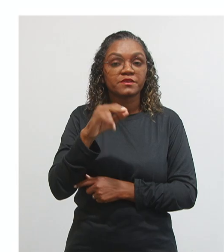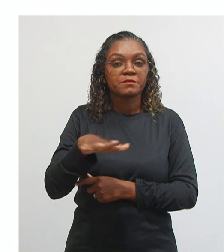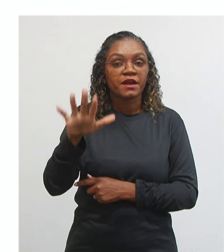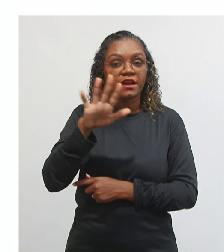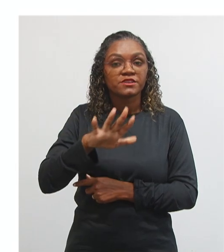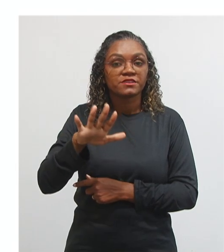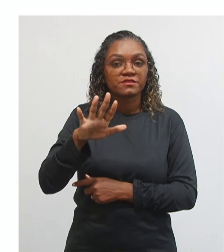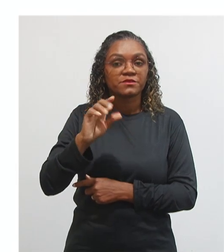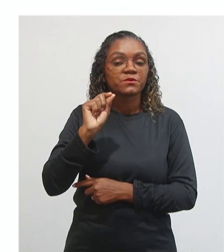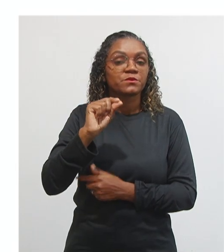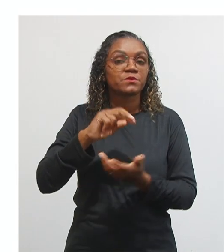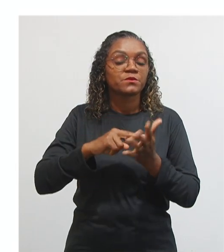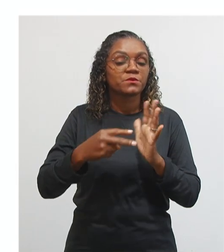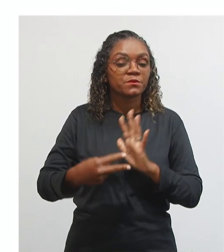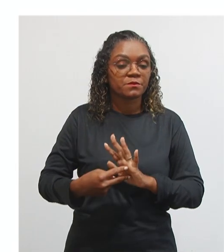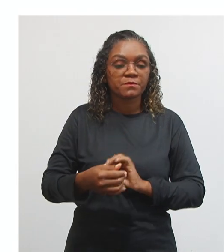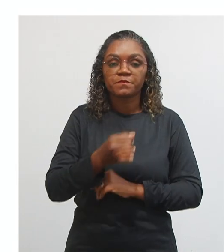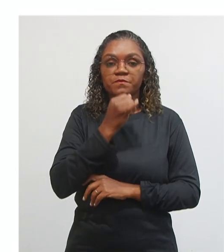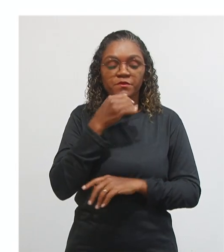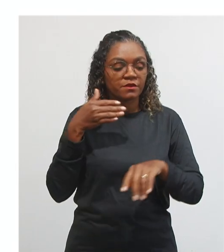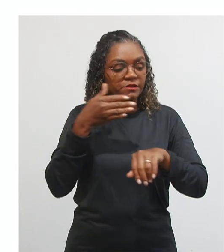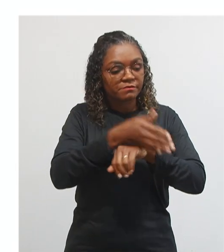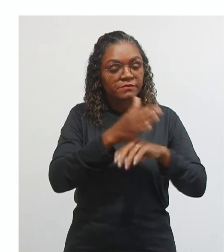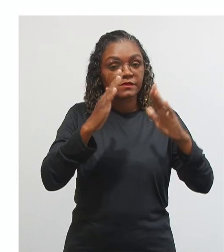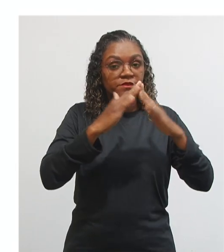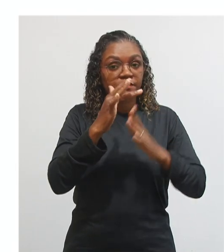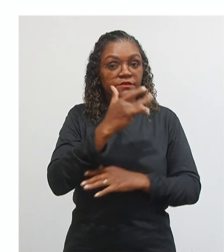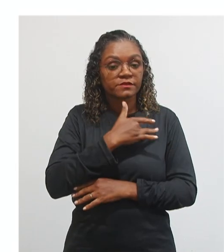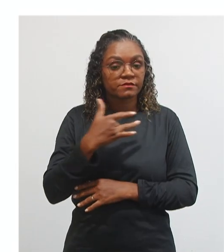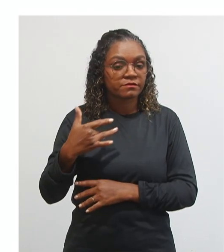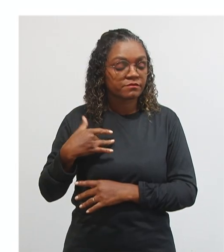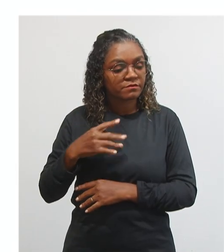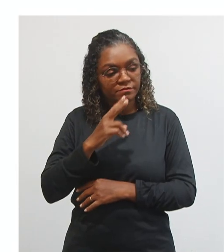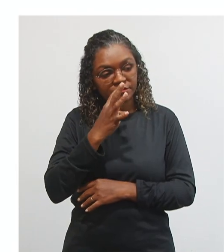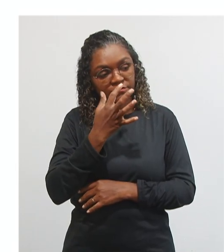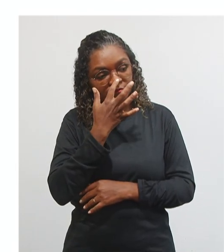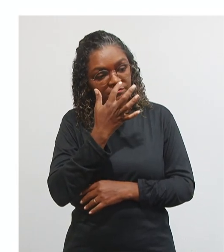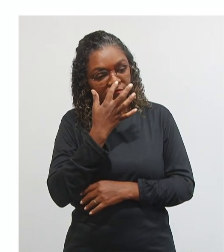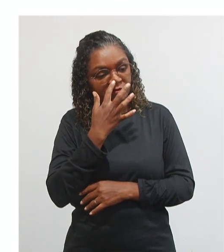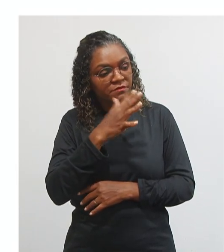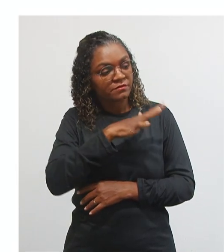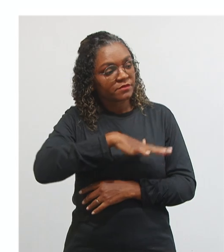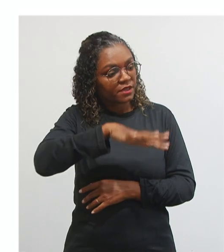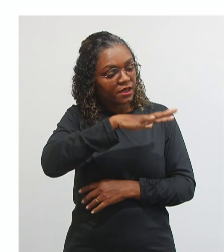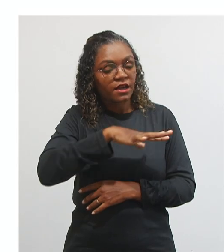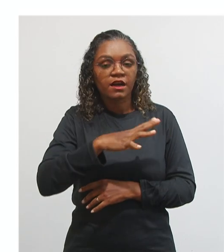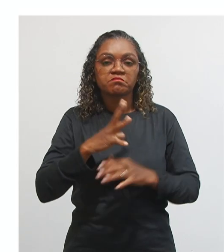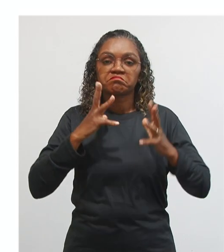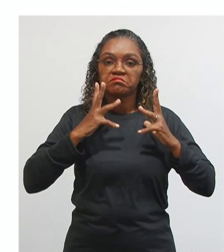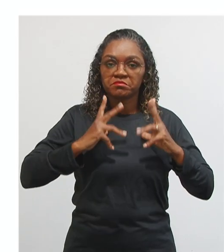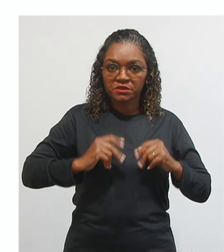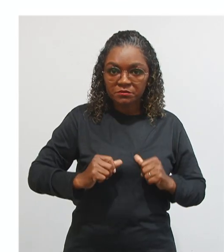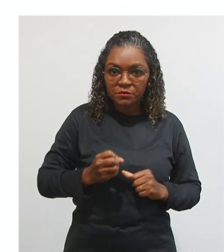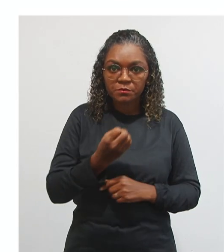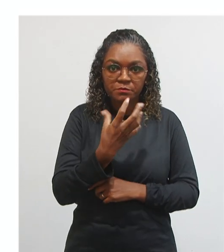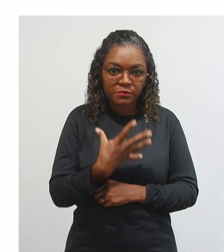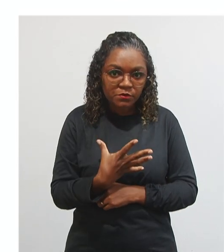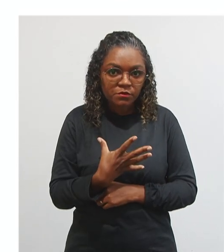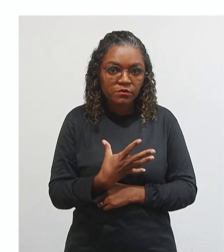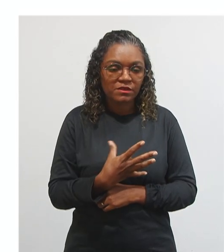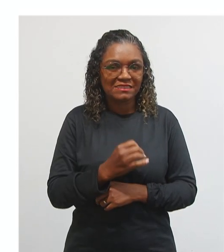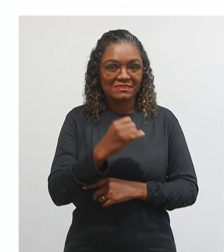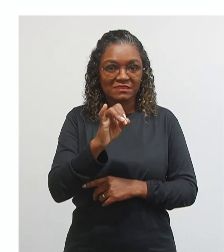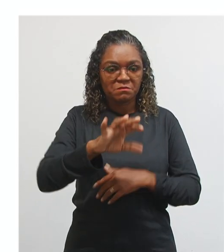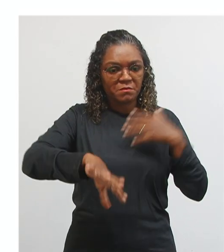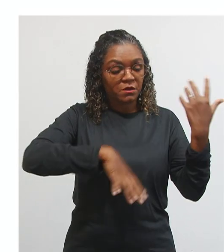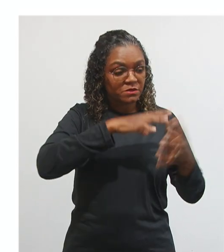num posto de saúde e as coisas estiverem limpas e organizadas, eu vou ter uma imagem daquele serviço. Se tudo estiver bagunçado,